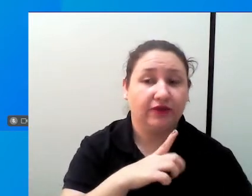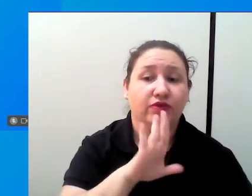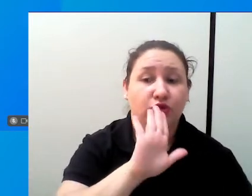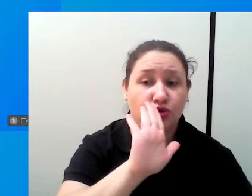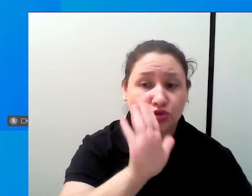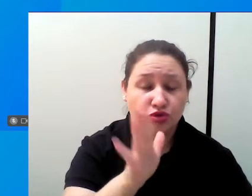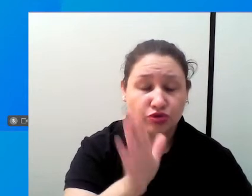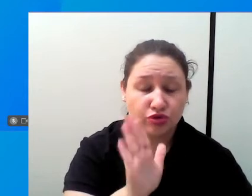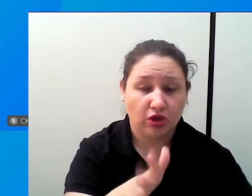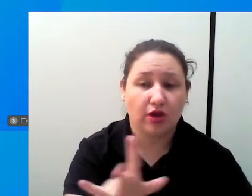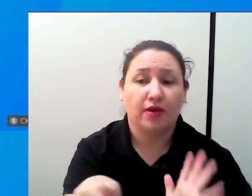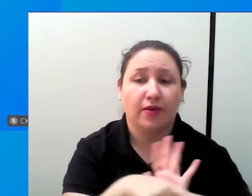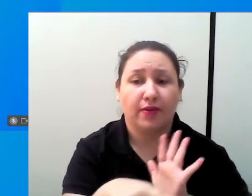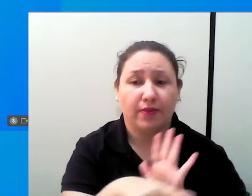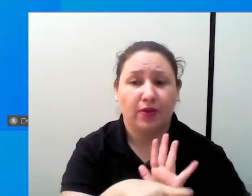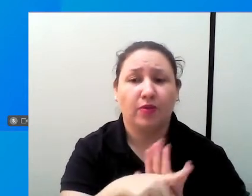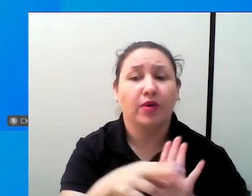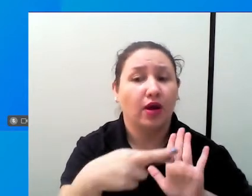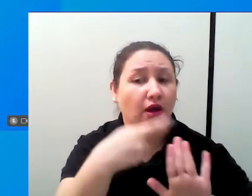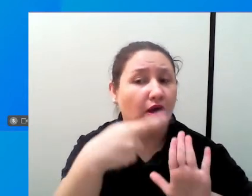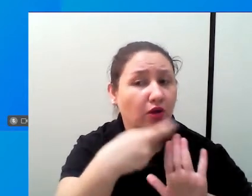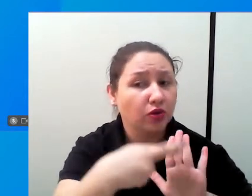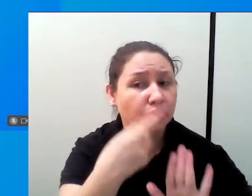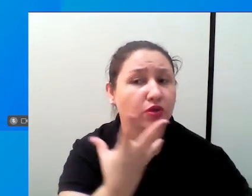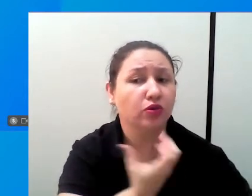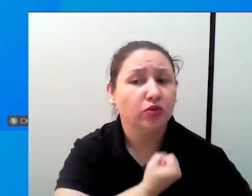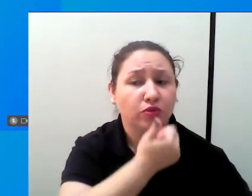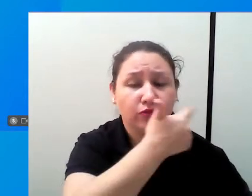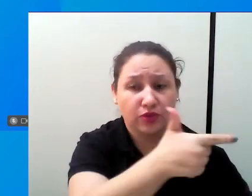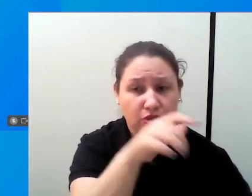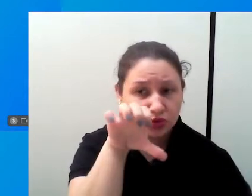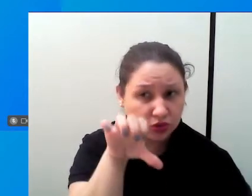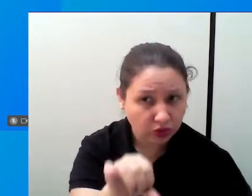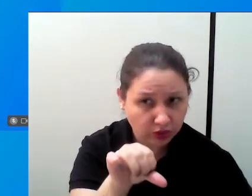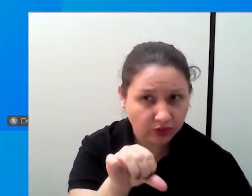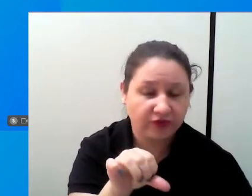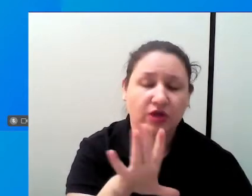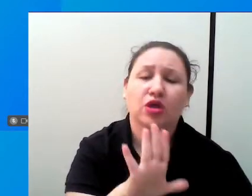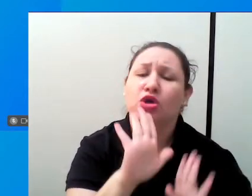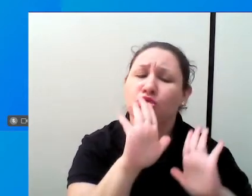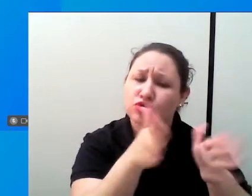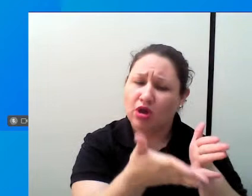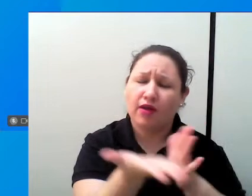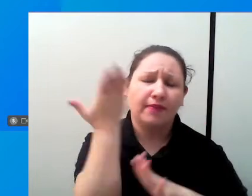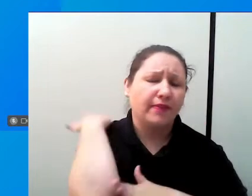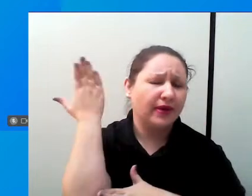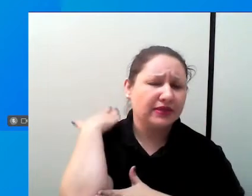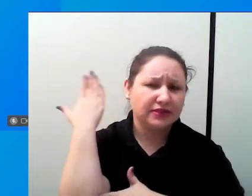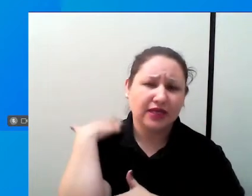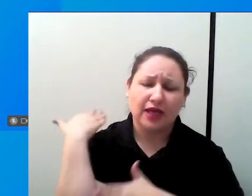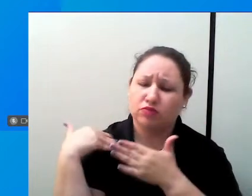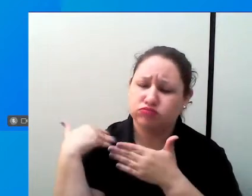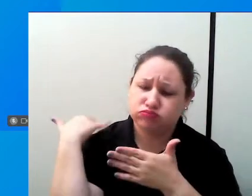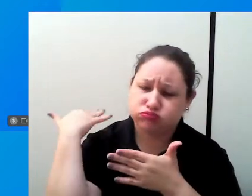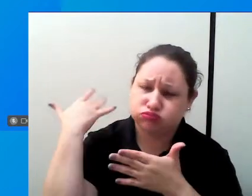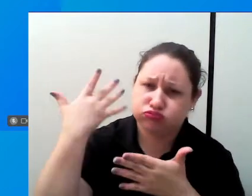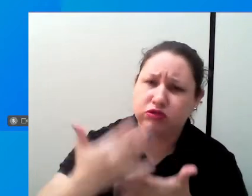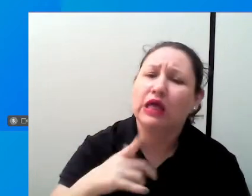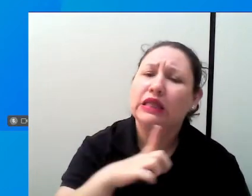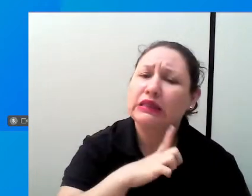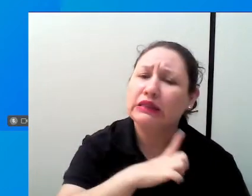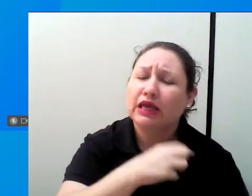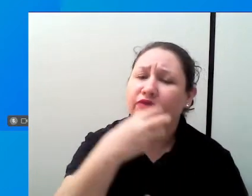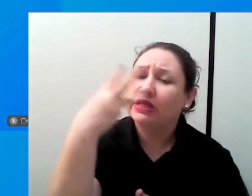passou, então, esse trabalho de curricularização por três fases. Então, na primeira fase, nós tivemos ali